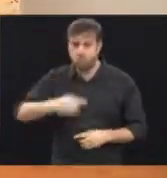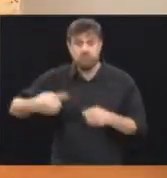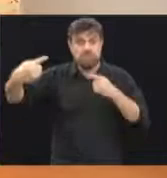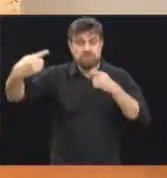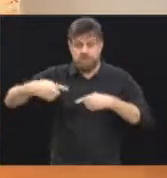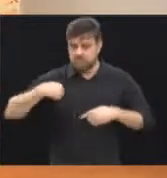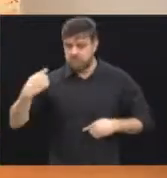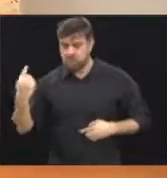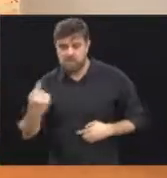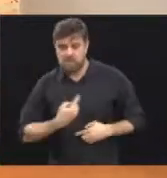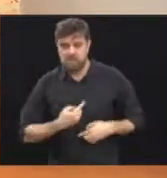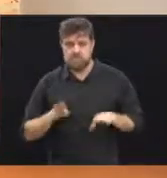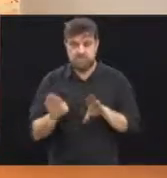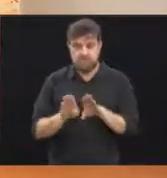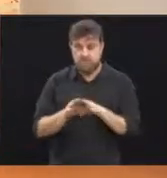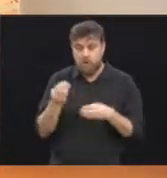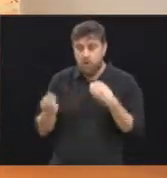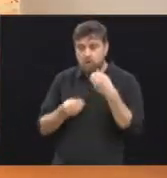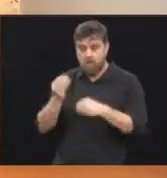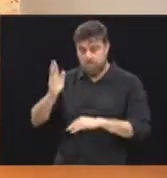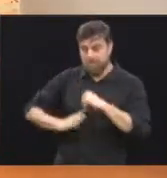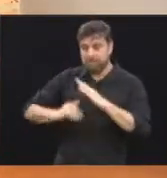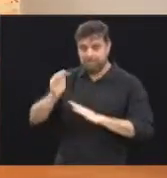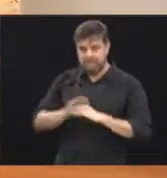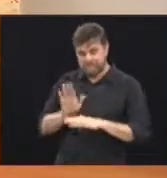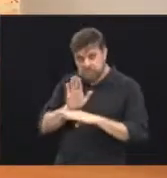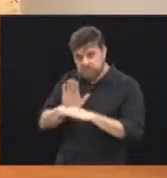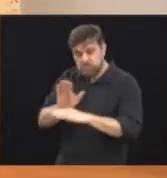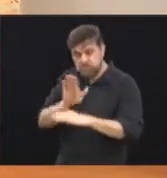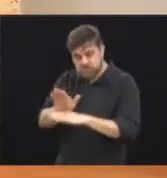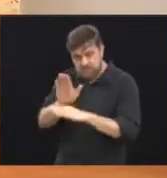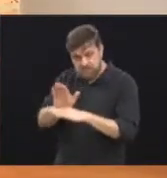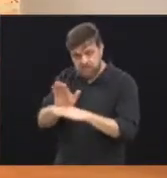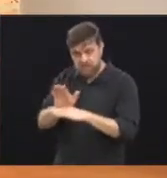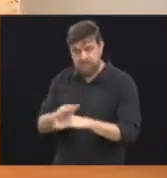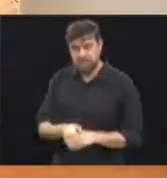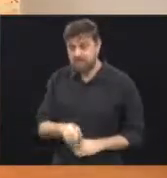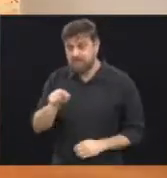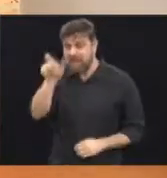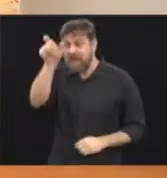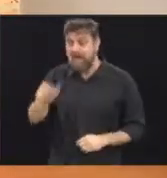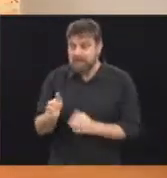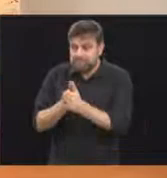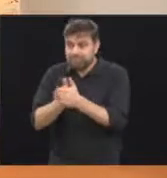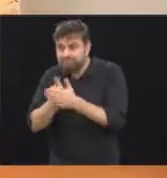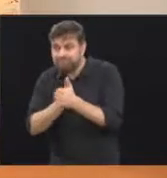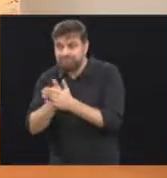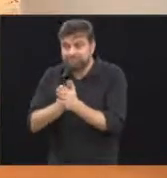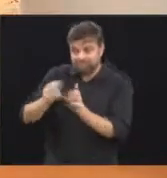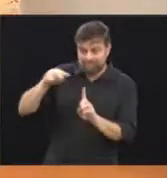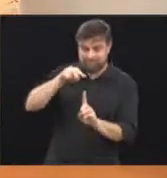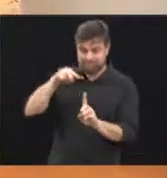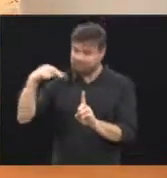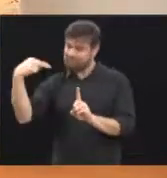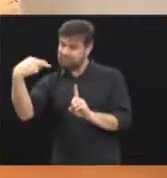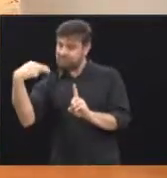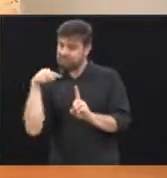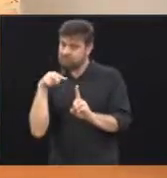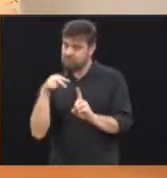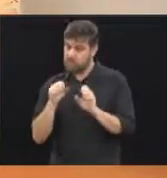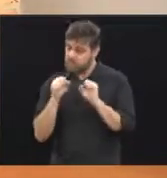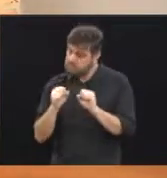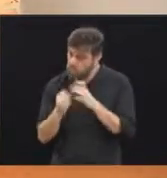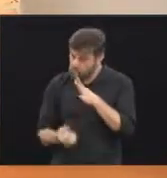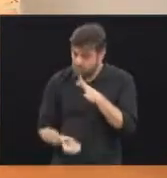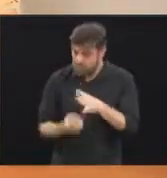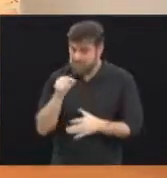gente alinhar o que a gente pode oferecer à paciente com aquilo que ela tem de expectativa. Então, muitas vezes a